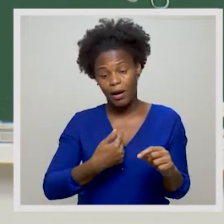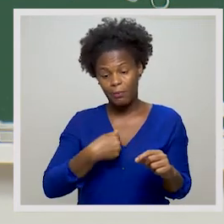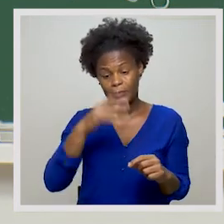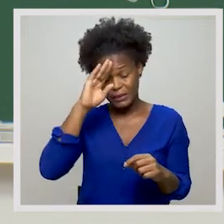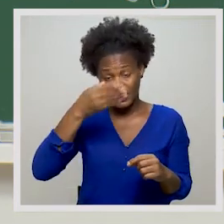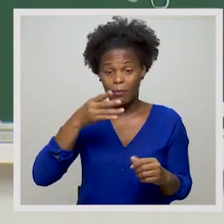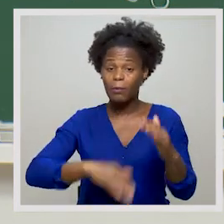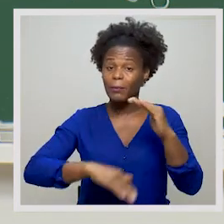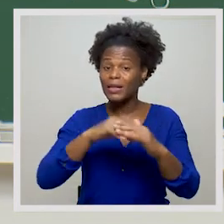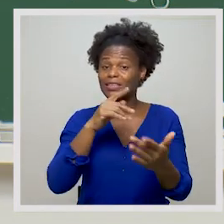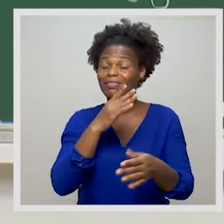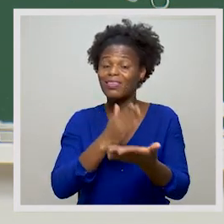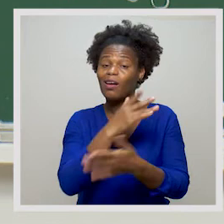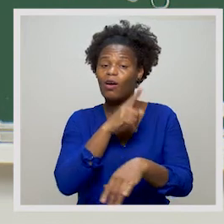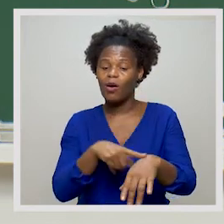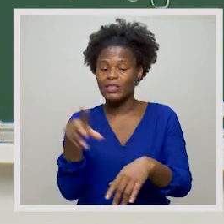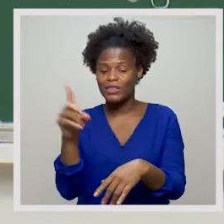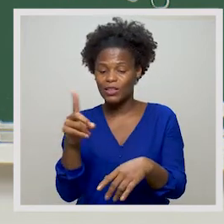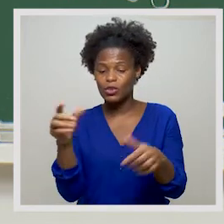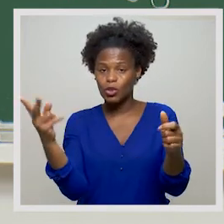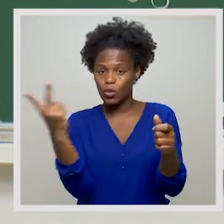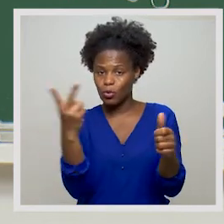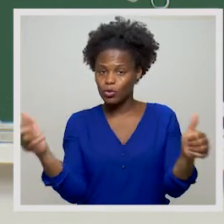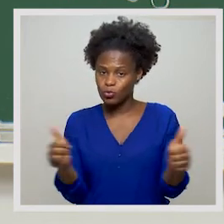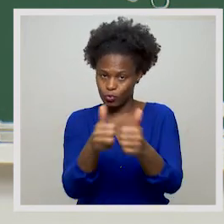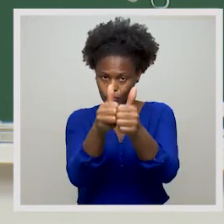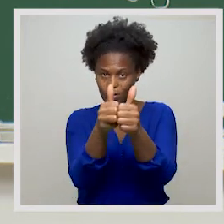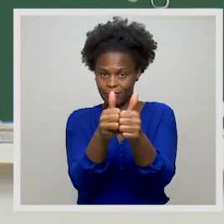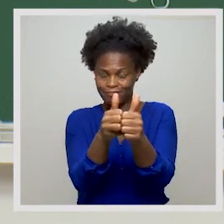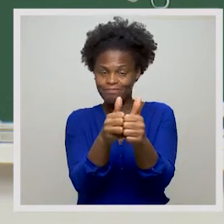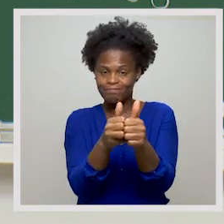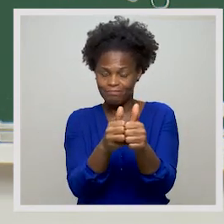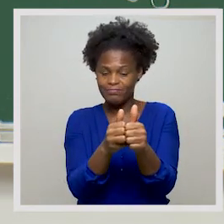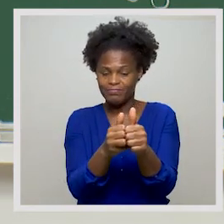saber no máximo até 6 horas, eu vou juntar essas duas